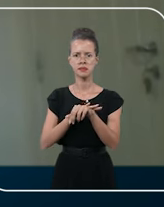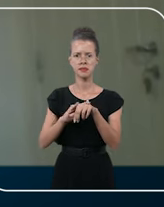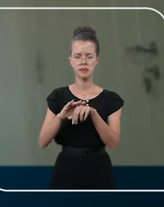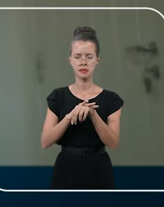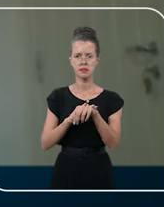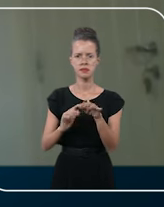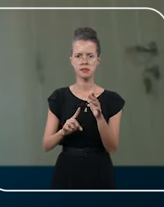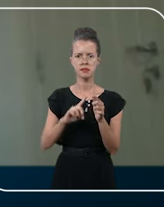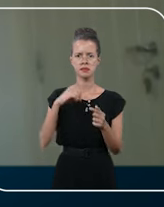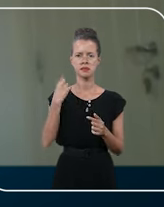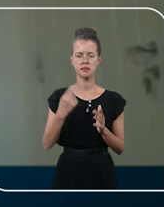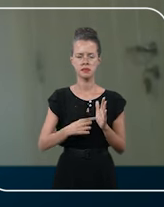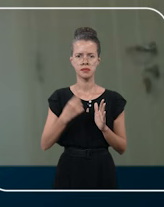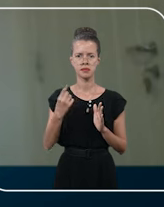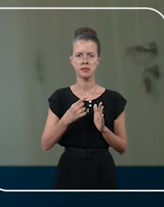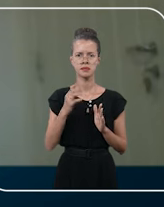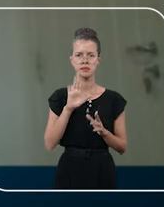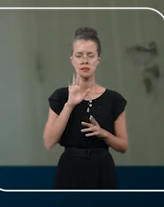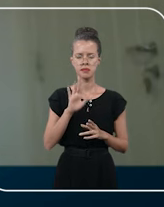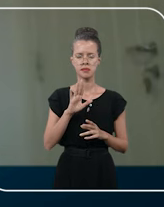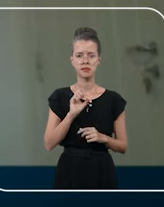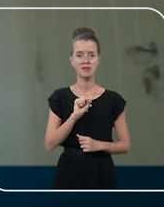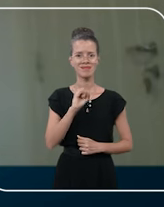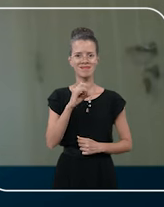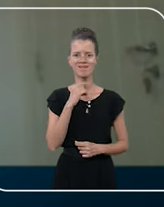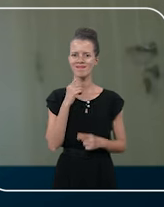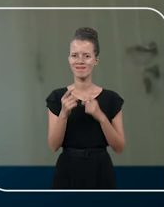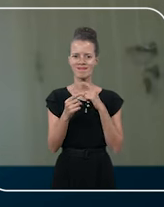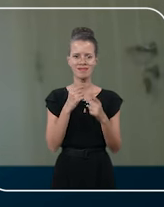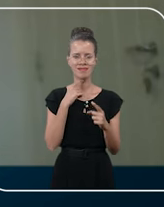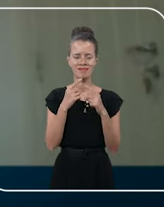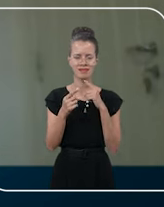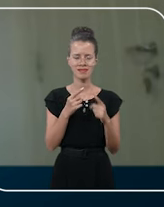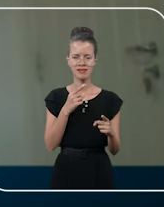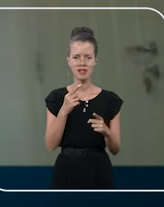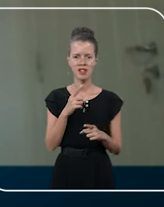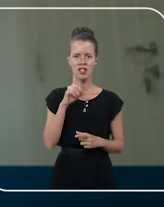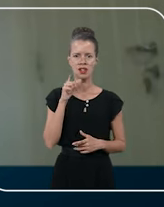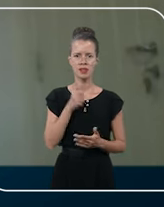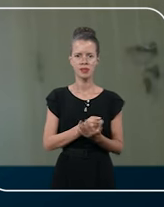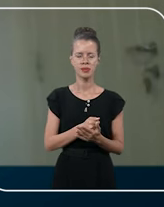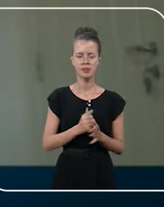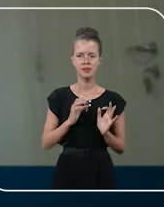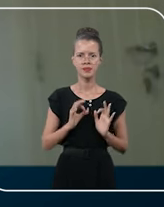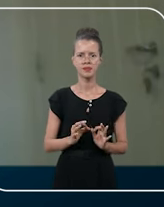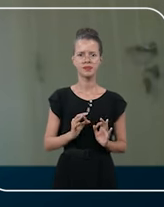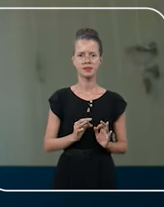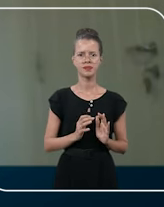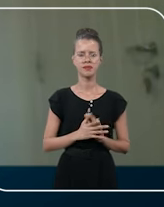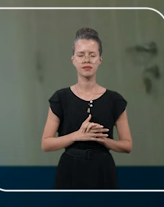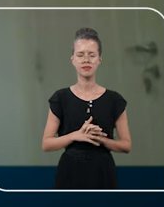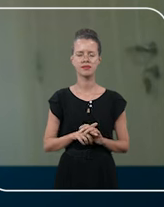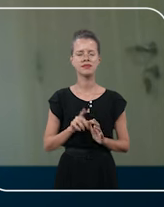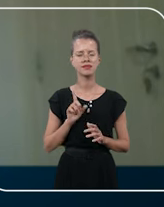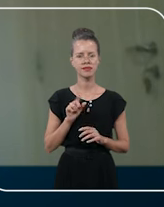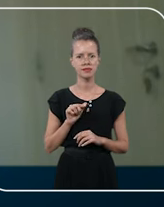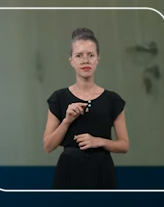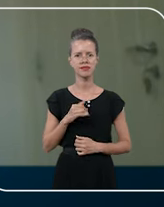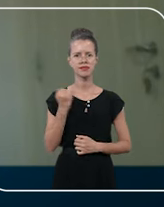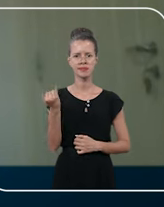não conseguindo, né, essa solução, essa resolução do problema, é importante que essa pessoa, de